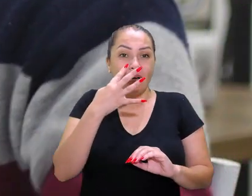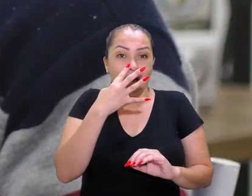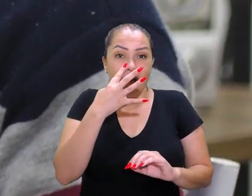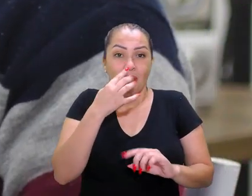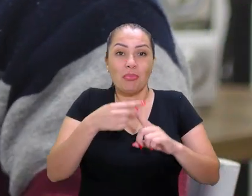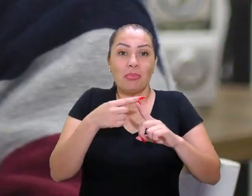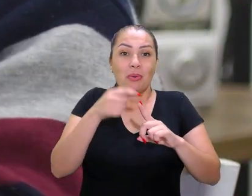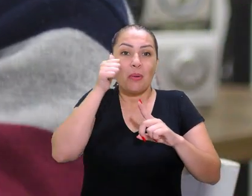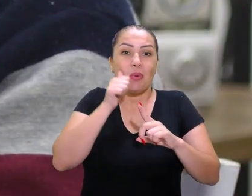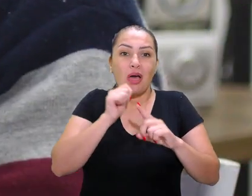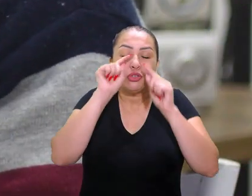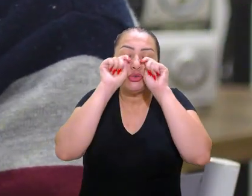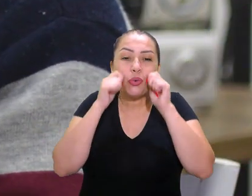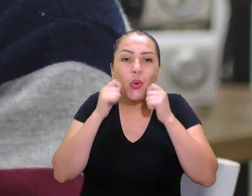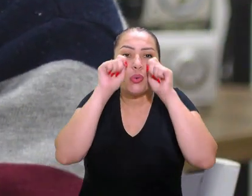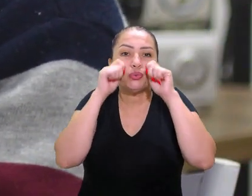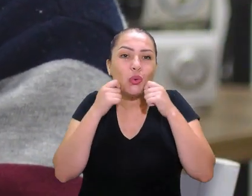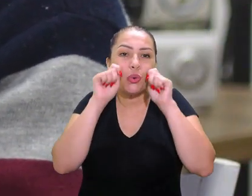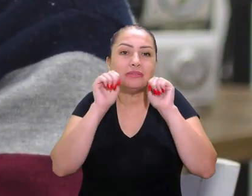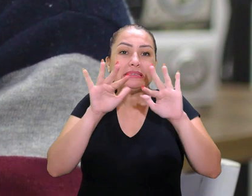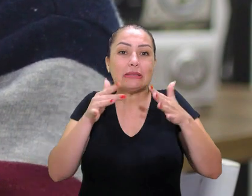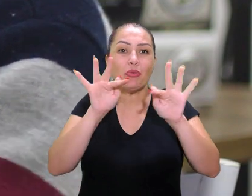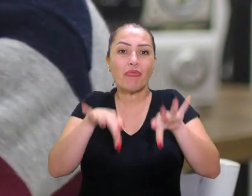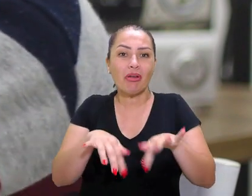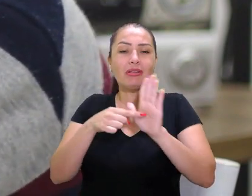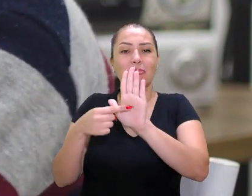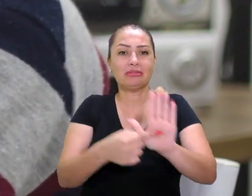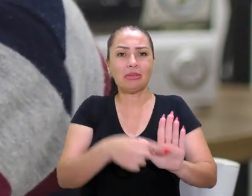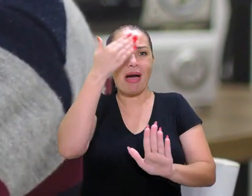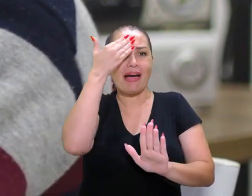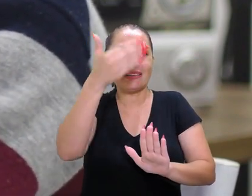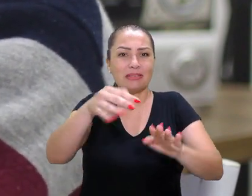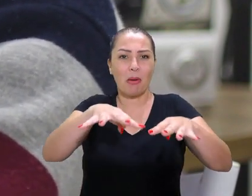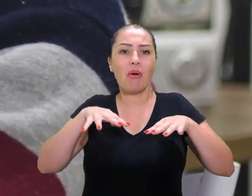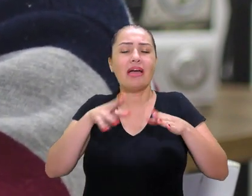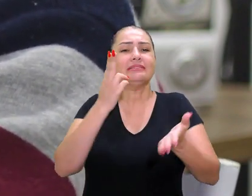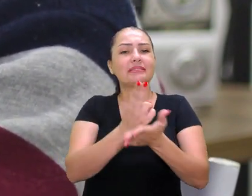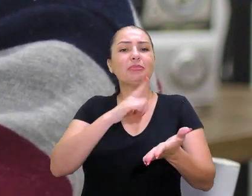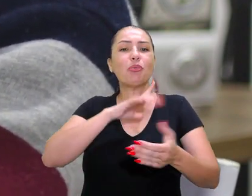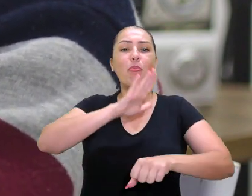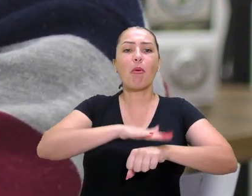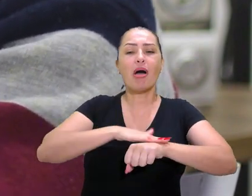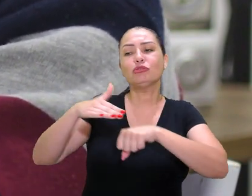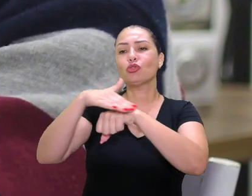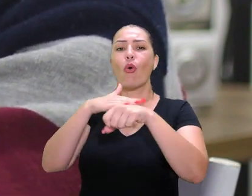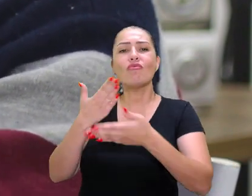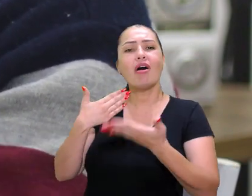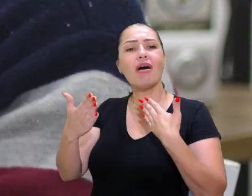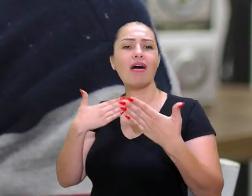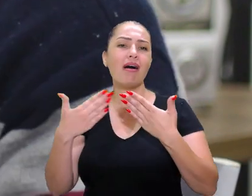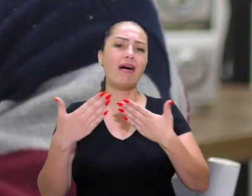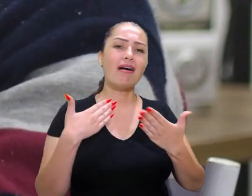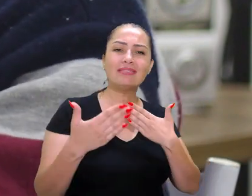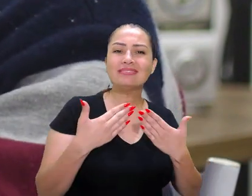Daí no momento final do espetáculo, nós agradecemos ao público e sempre abria para essa parte de conversa, né? Essa parte